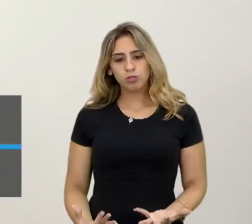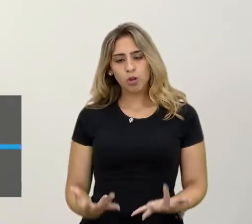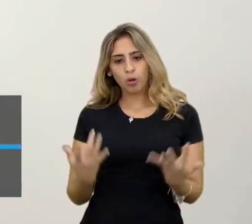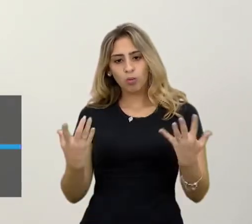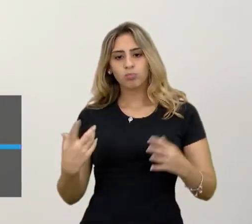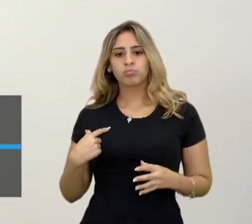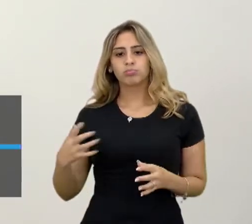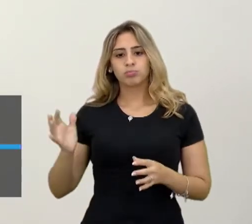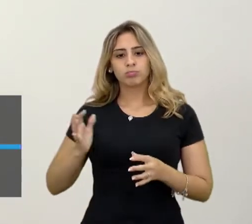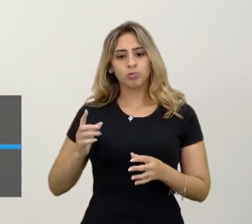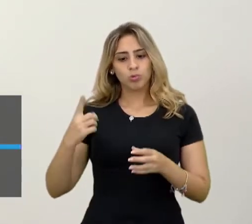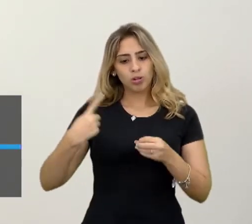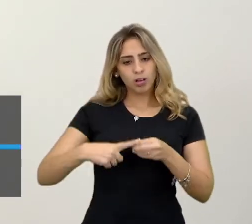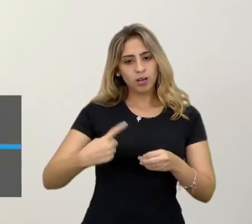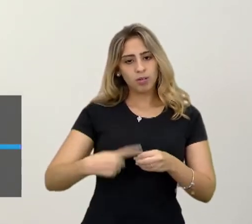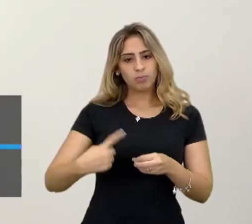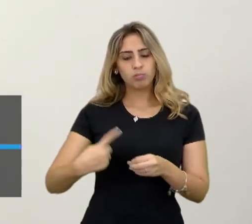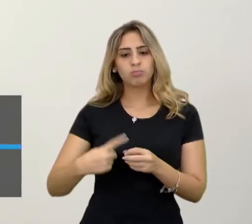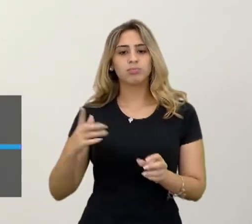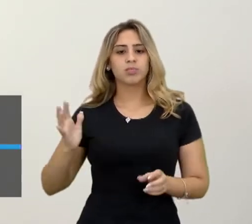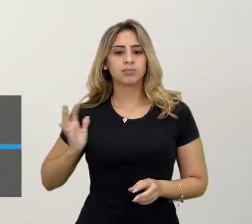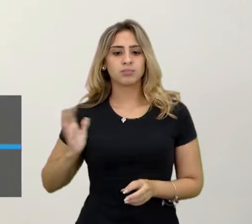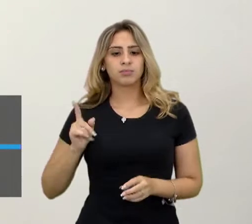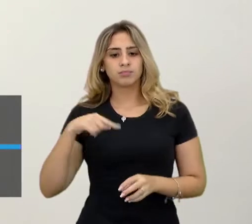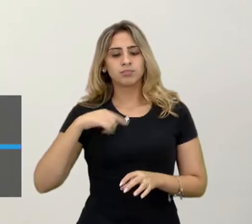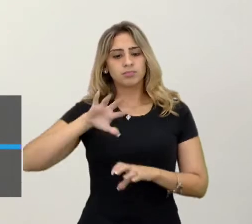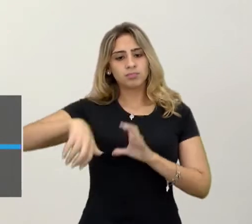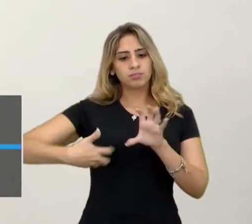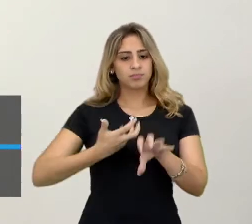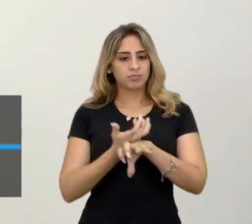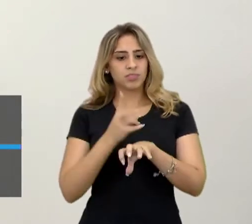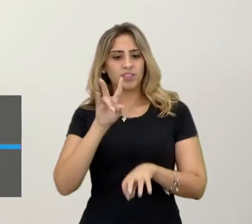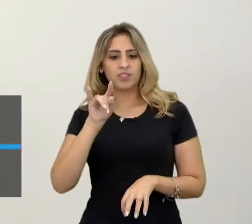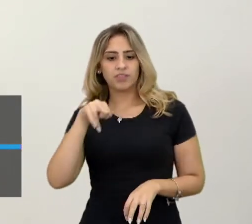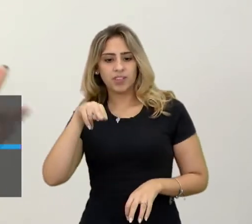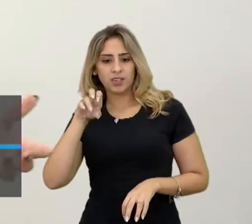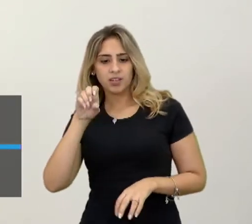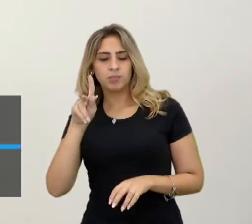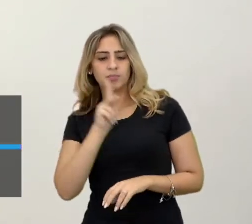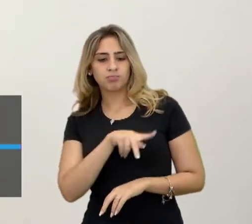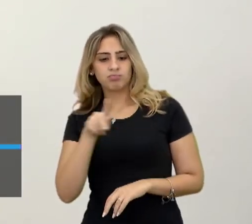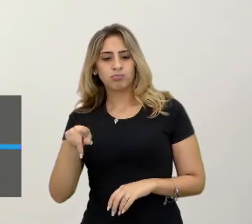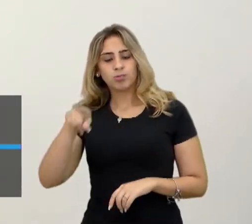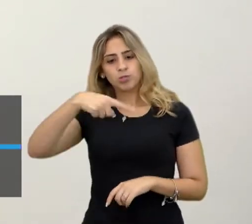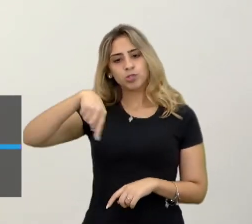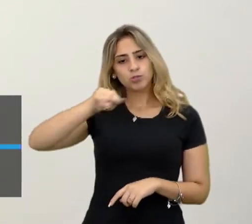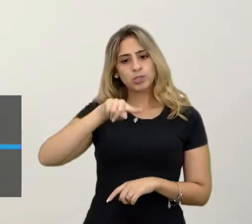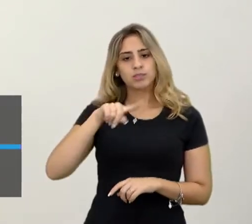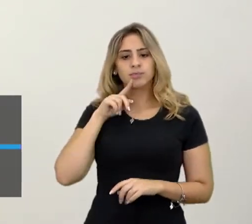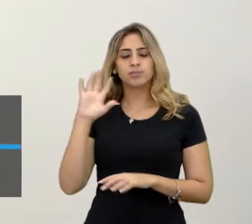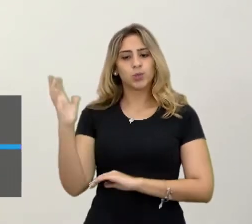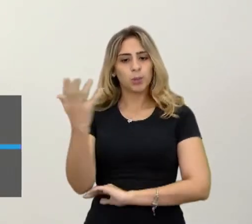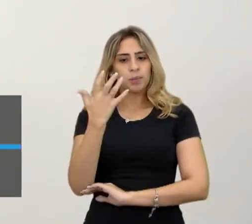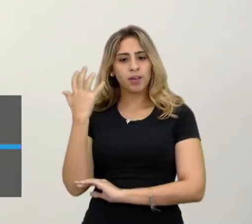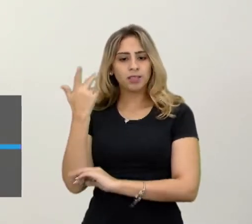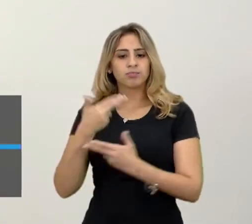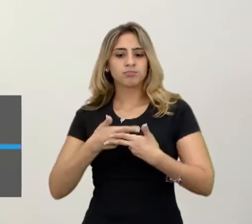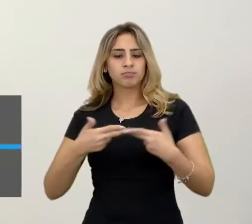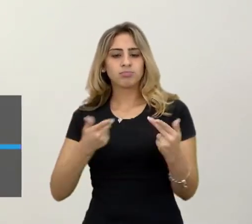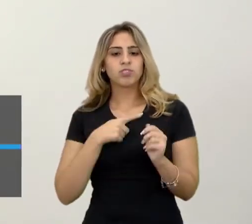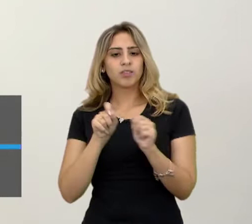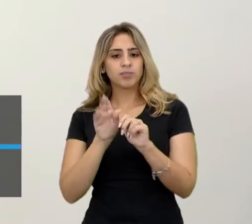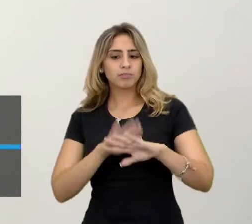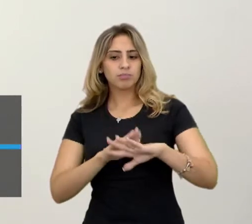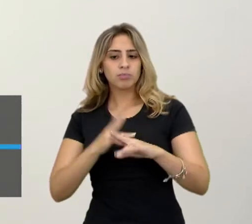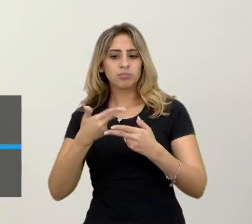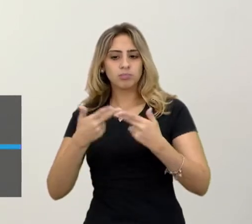Viviane, professora de vocês num desses componentes aí da unidade curricular, o indivíduo e o ambiente, né? Já fizemos algumas aulas